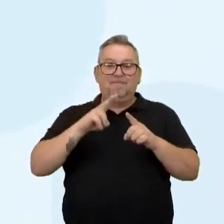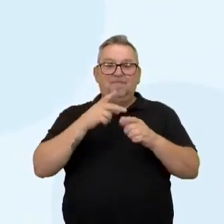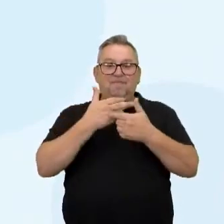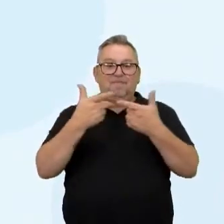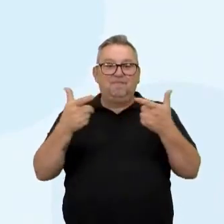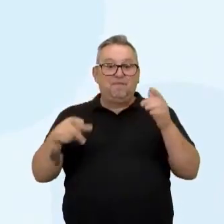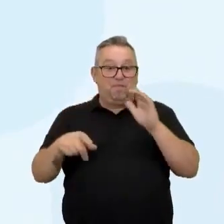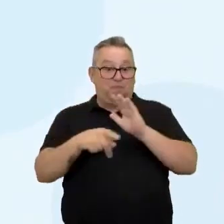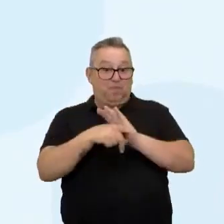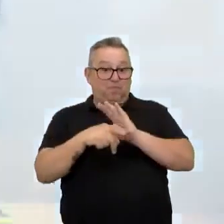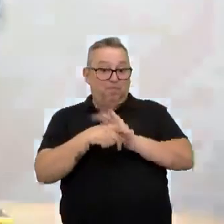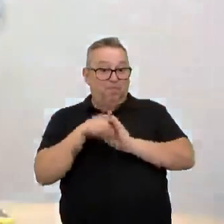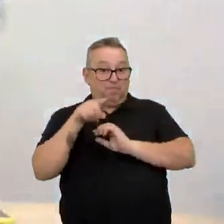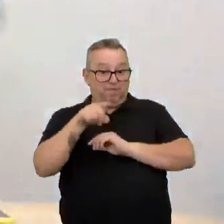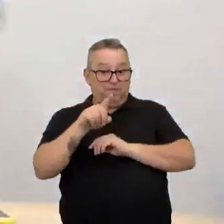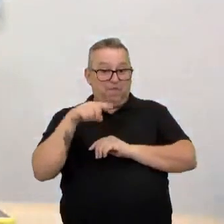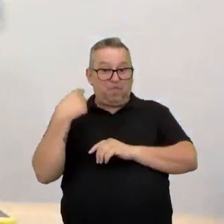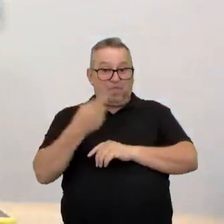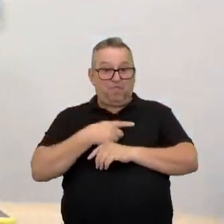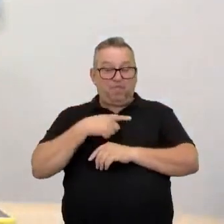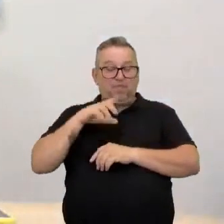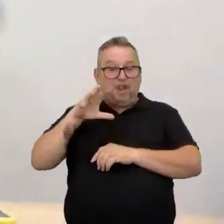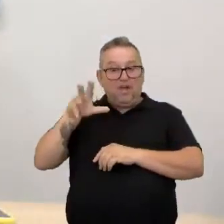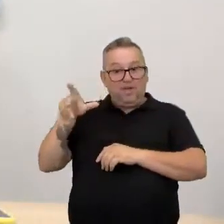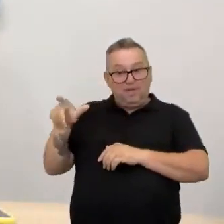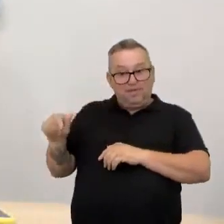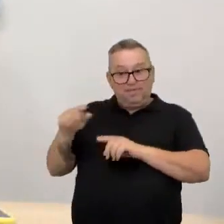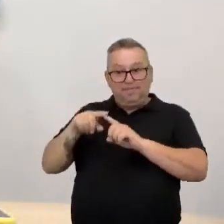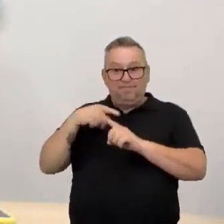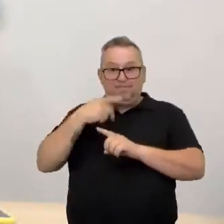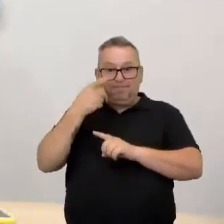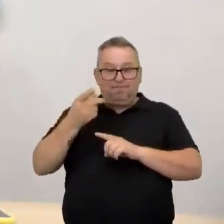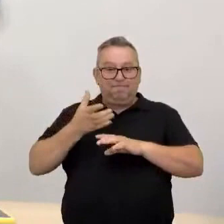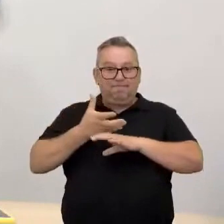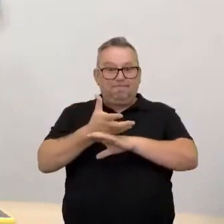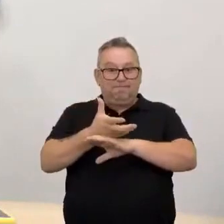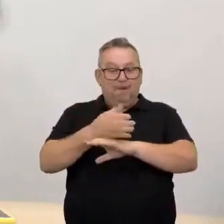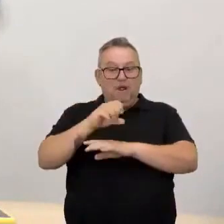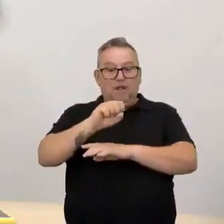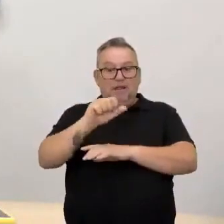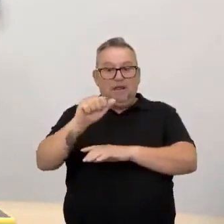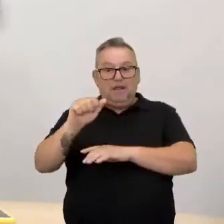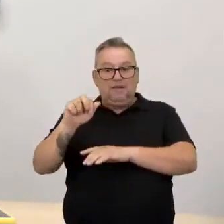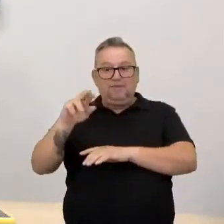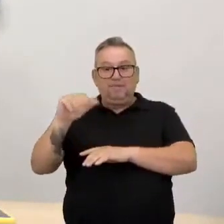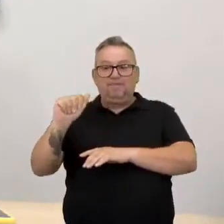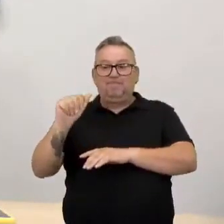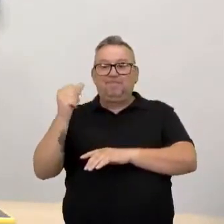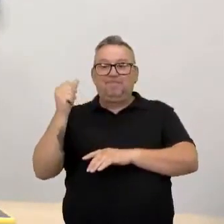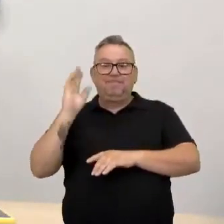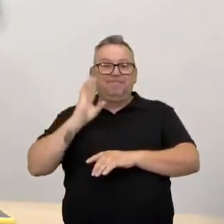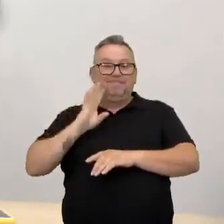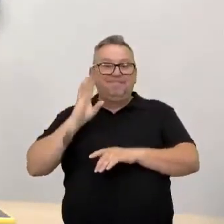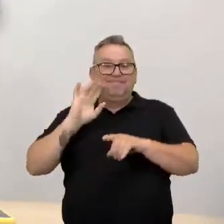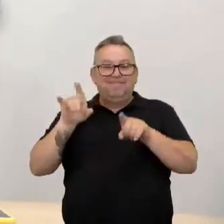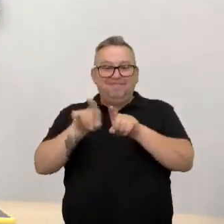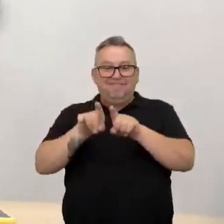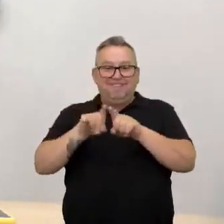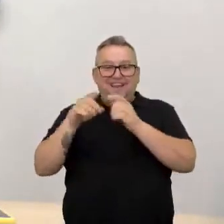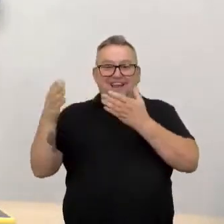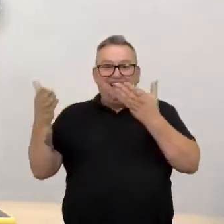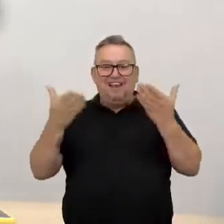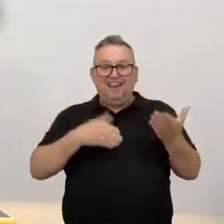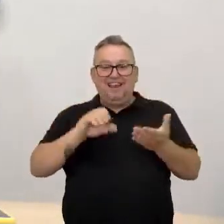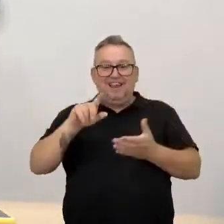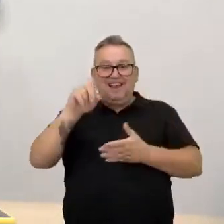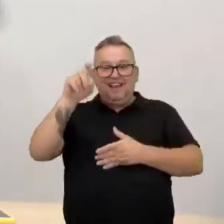parte aí, né, do continente africano, principalmente quando a gente fala aí do deserto do Saara, né? Então é muito legal. E também em homenagem ao meu amigo